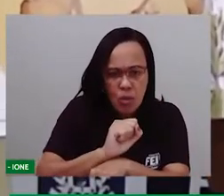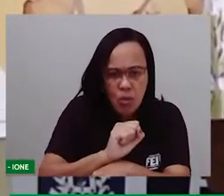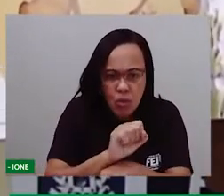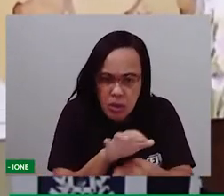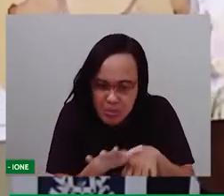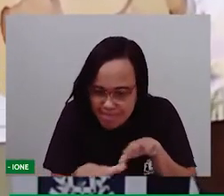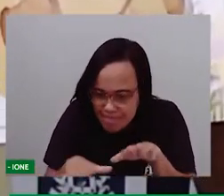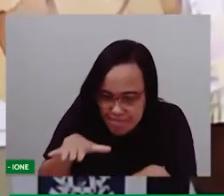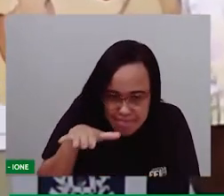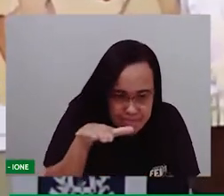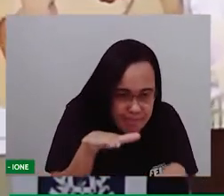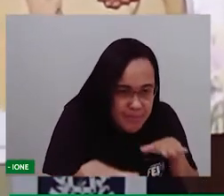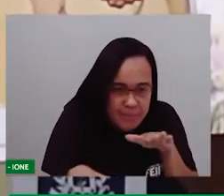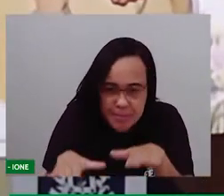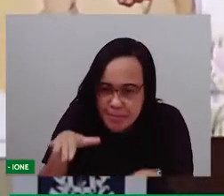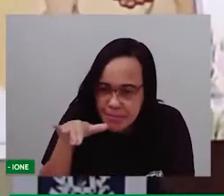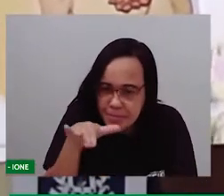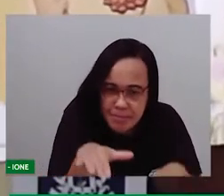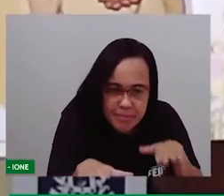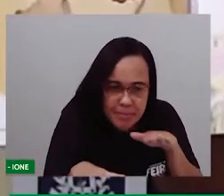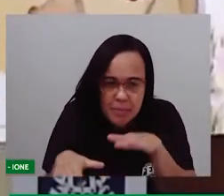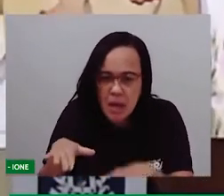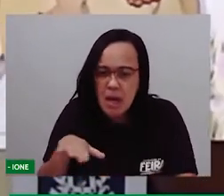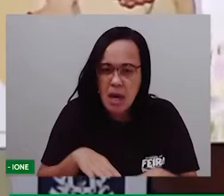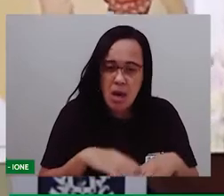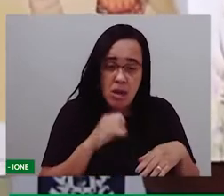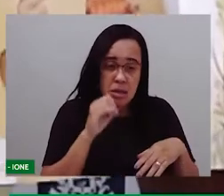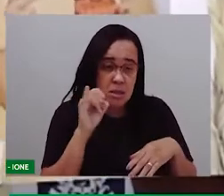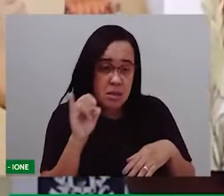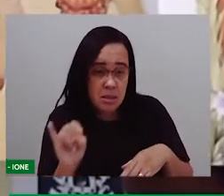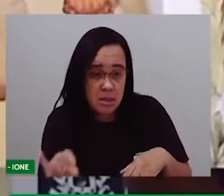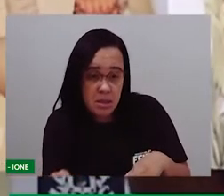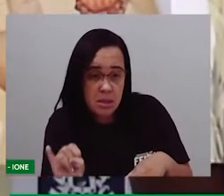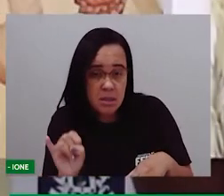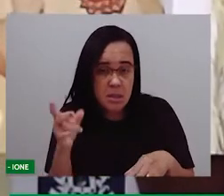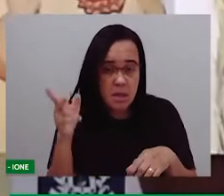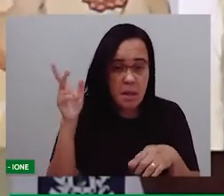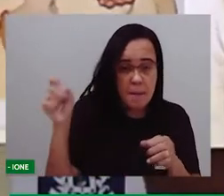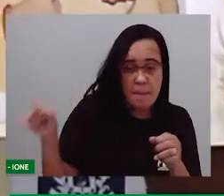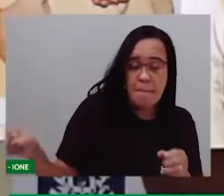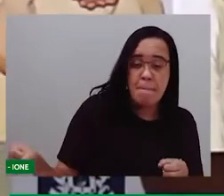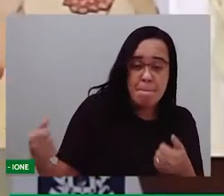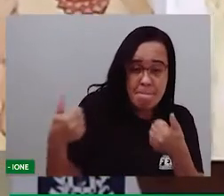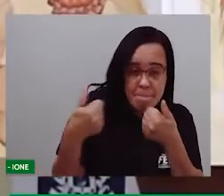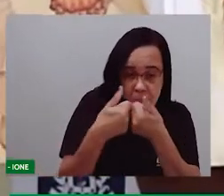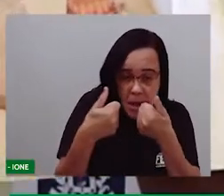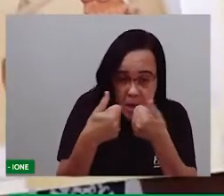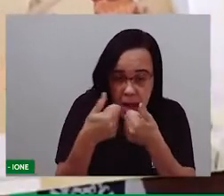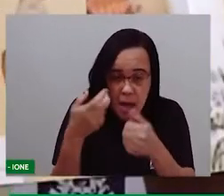rastejar como se a caça estivesse ali por pele